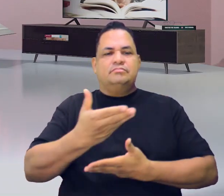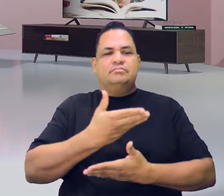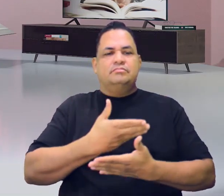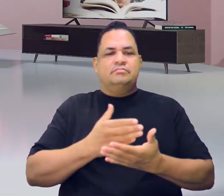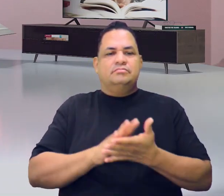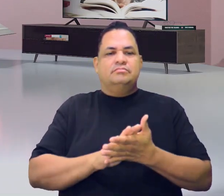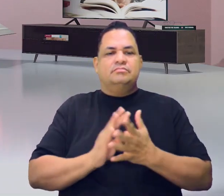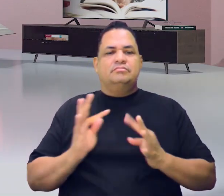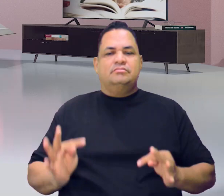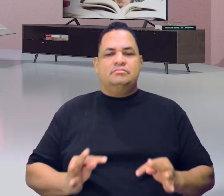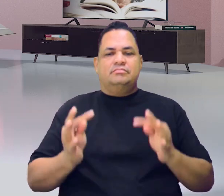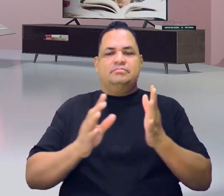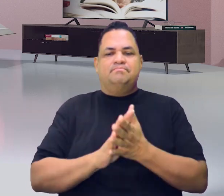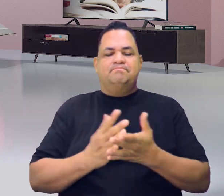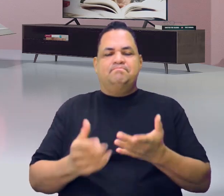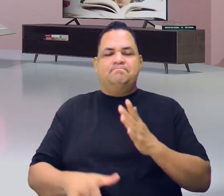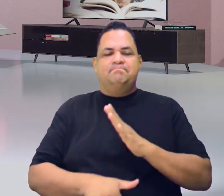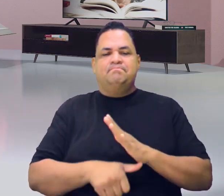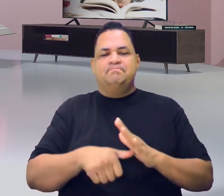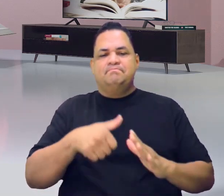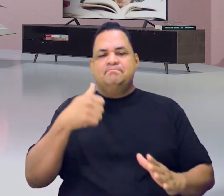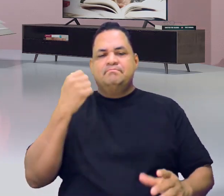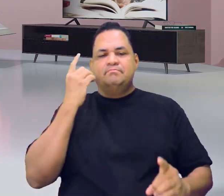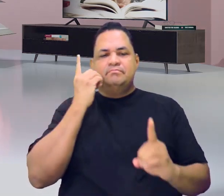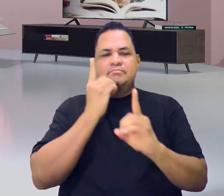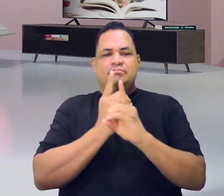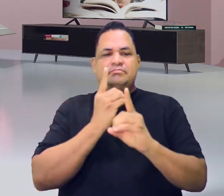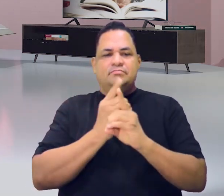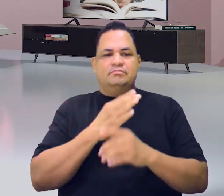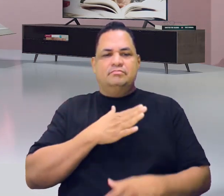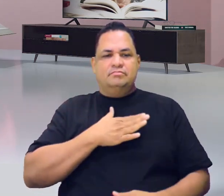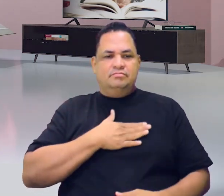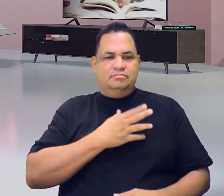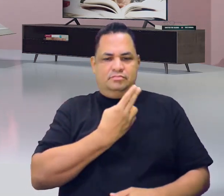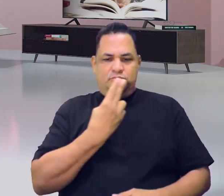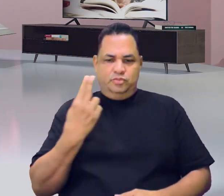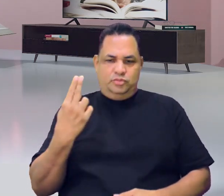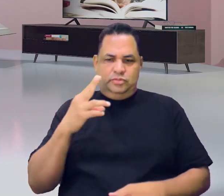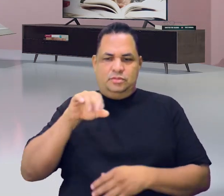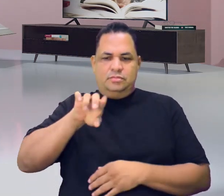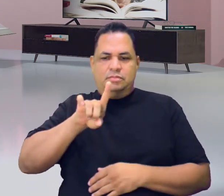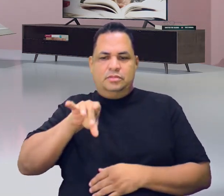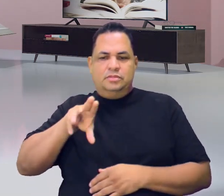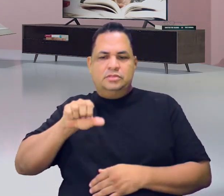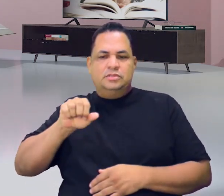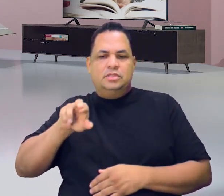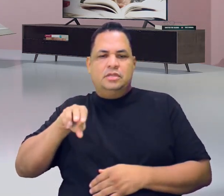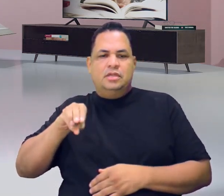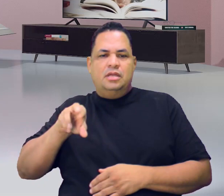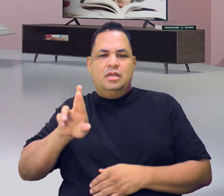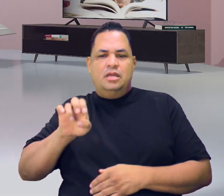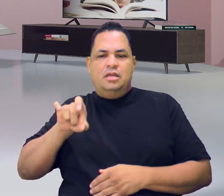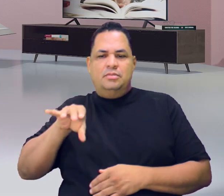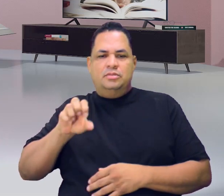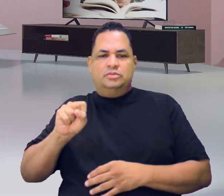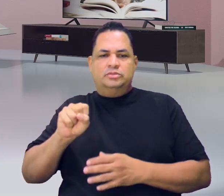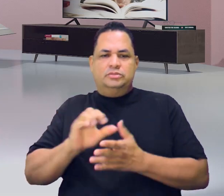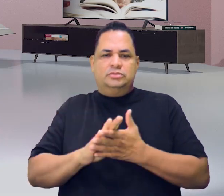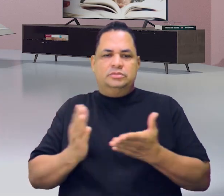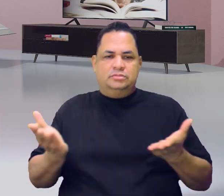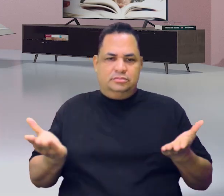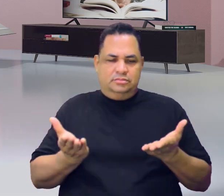primeiro encontro, amadinhos. Eu sou a professora Márcia Ramos Martins,